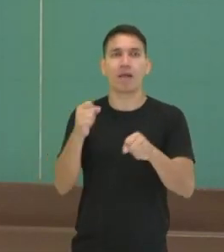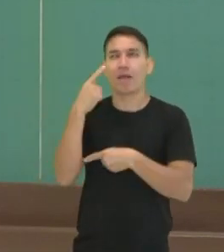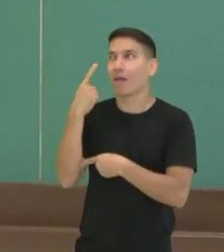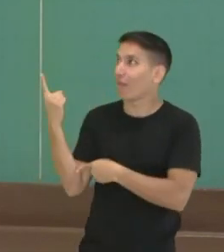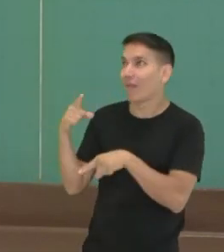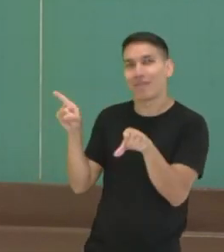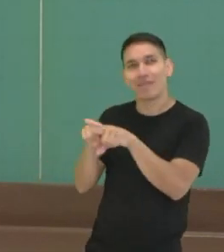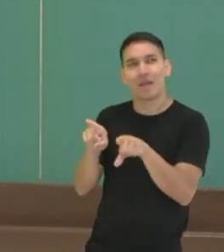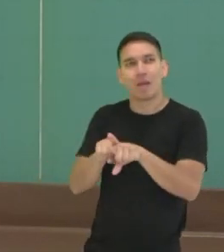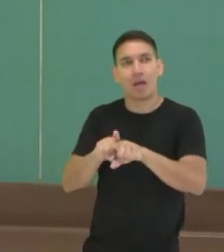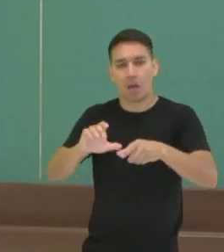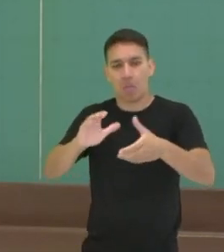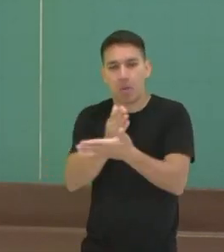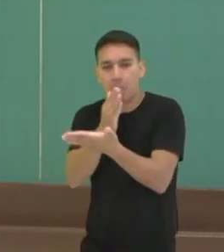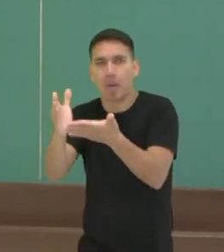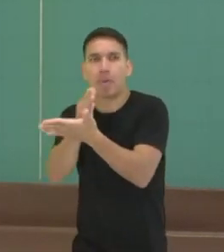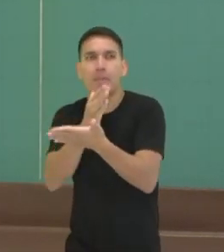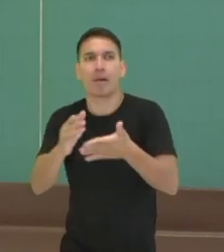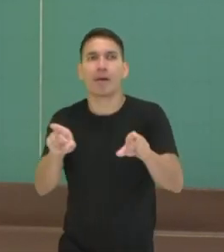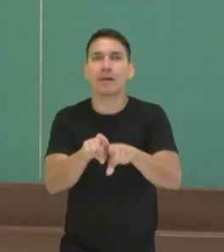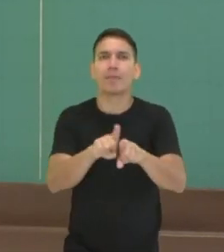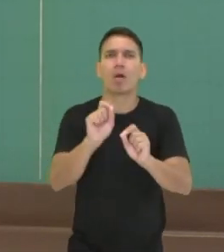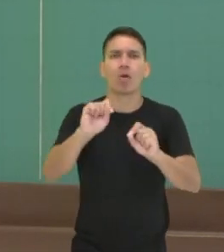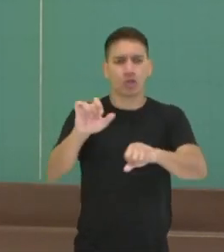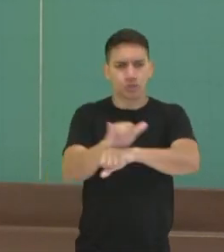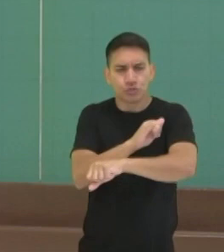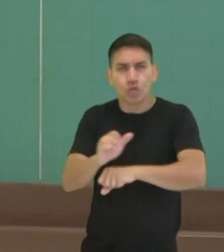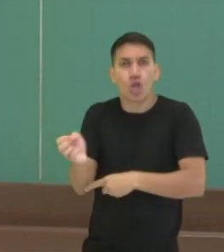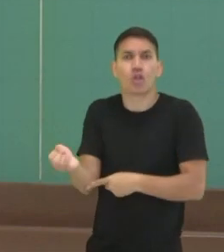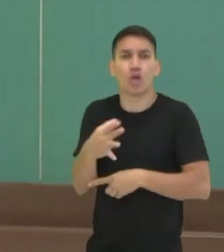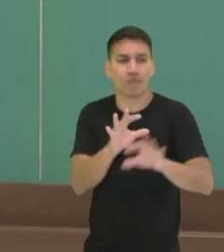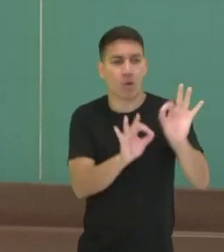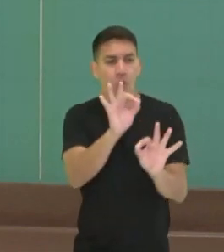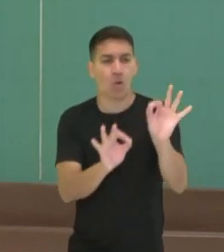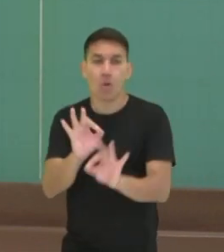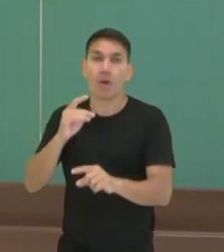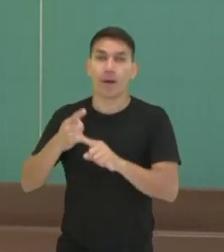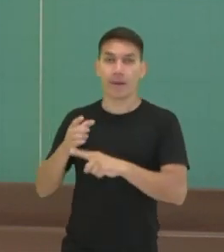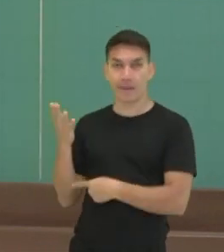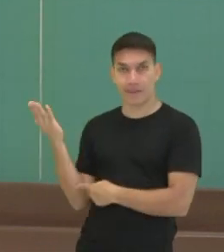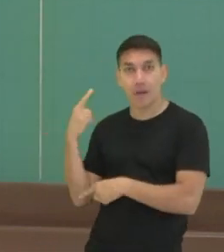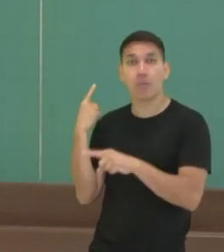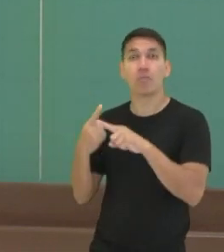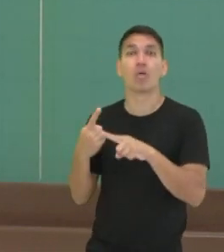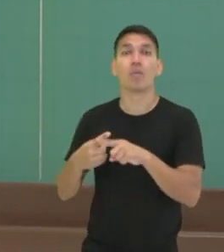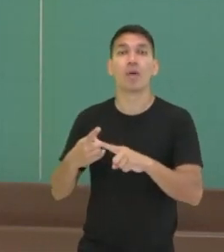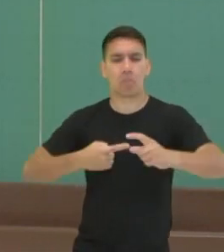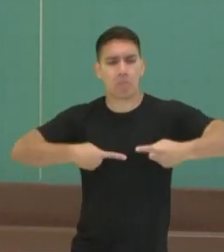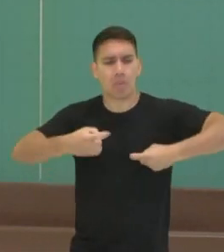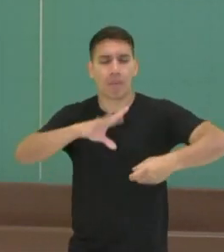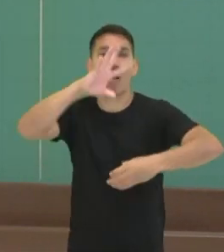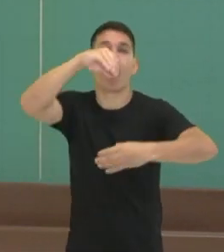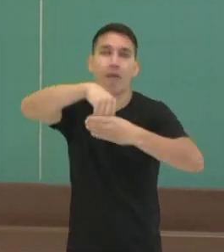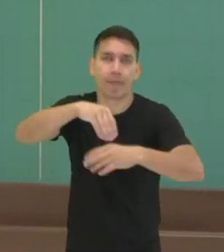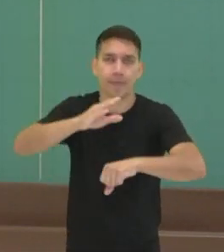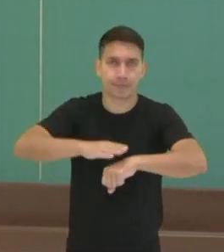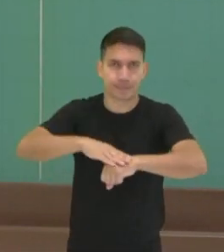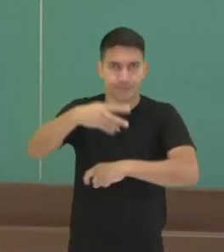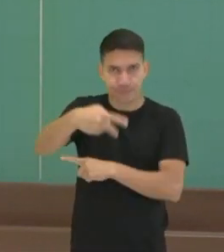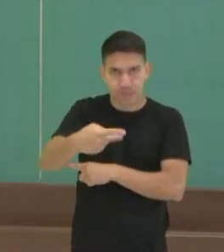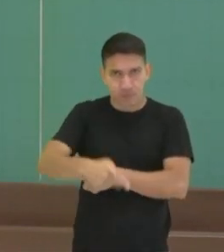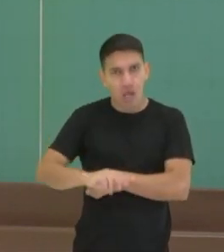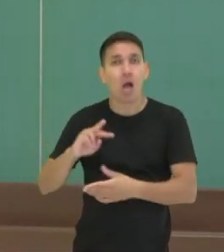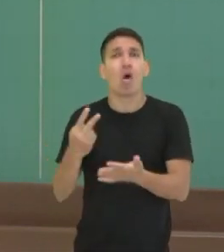Império Ocidente. O que acontece? Essa má organização que existiu foi decorrente a guerras civis internas. Essas guerras civis elas